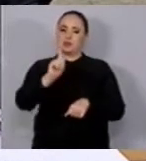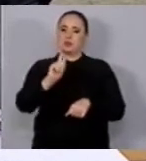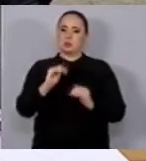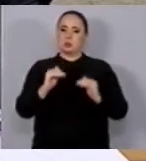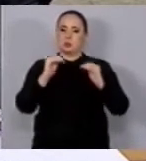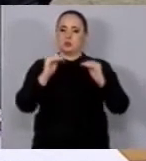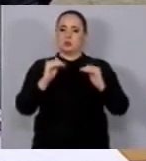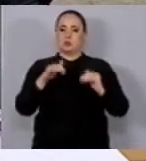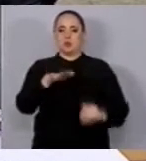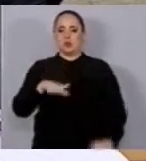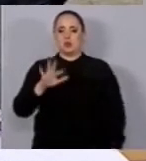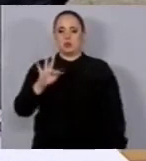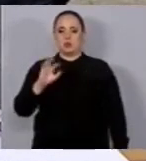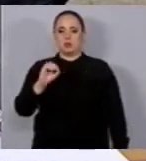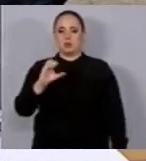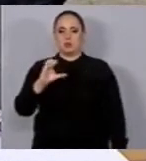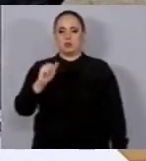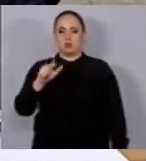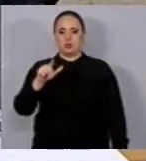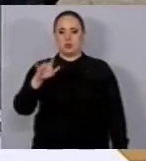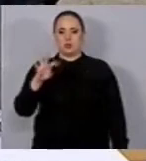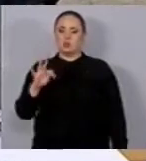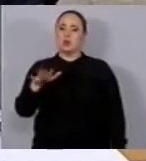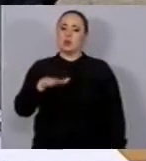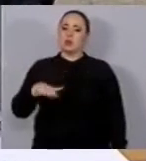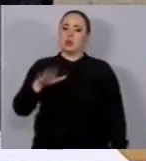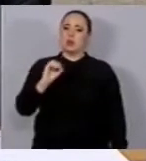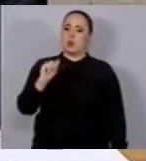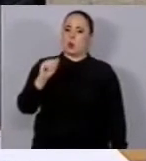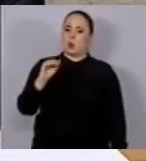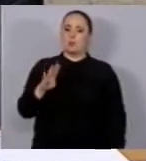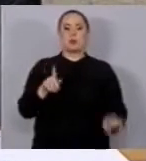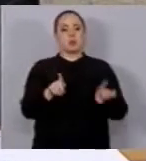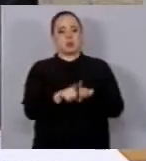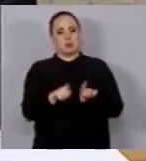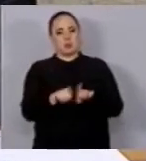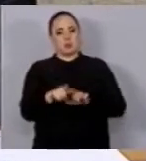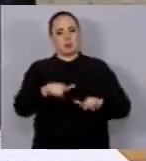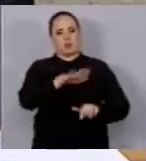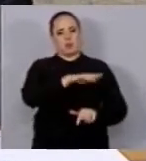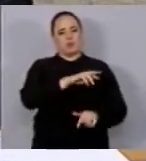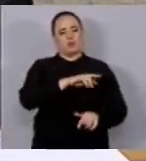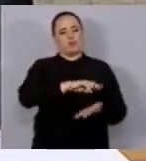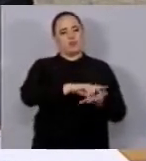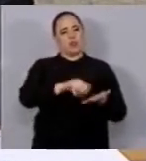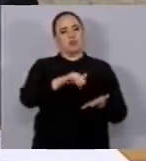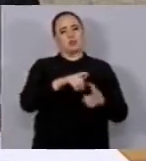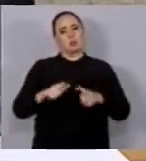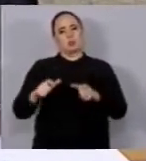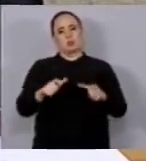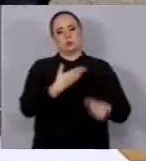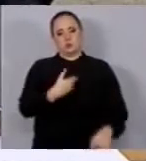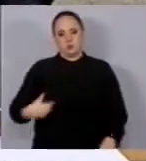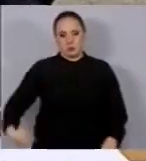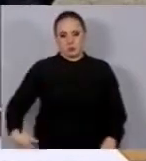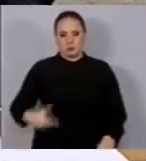militância advocatícia, nas lides da OAB e no exercício de cargos públicos de relevância.